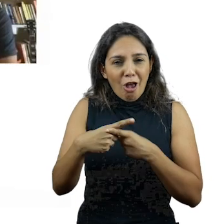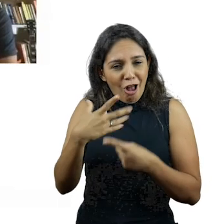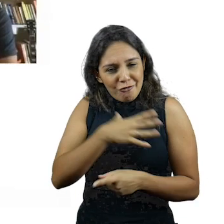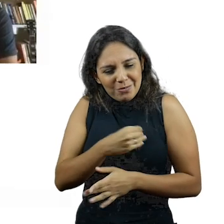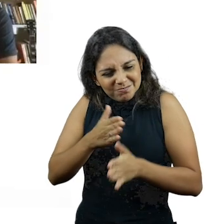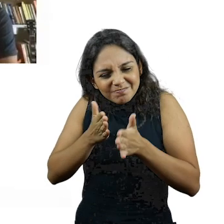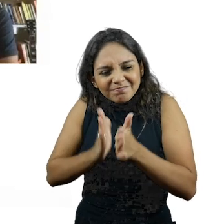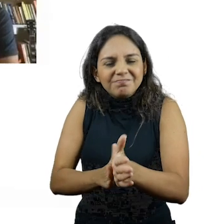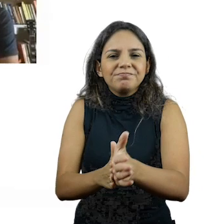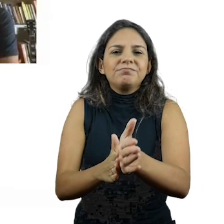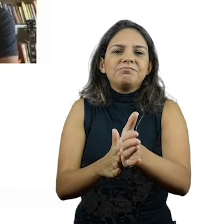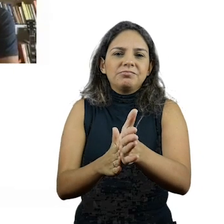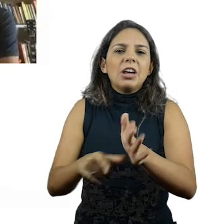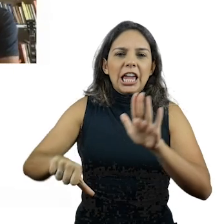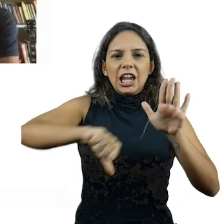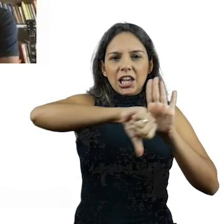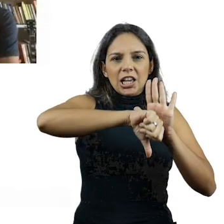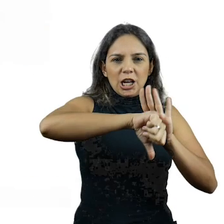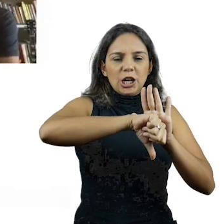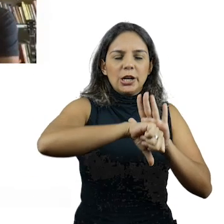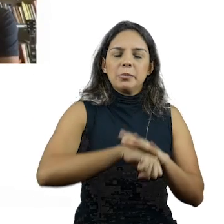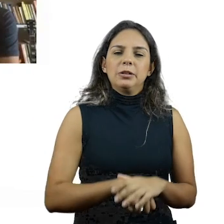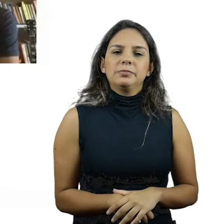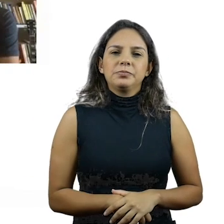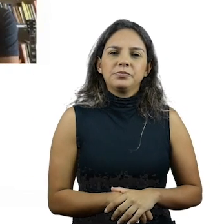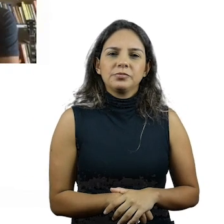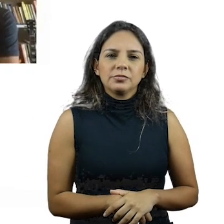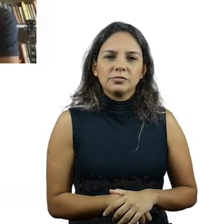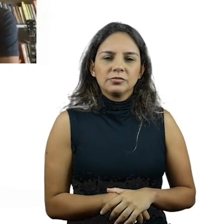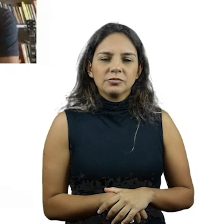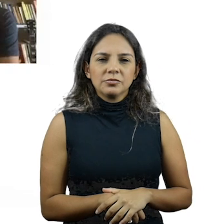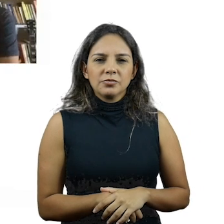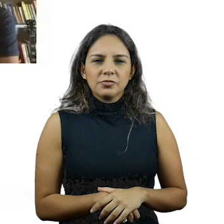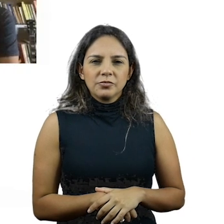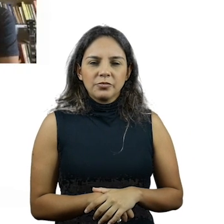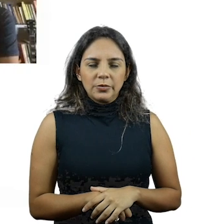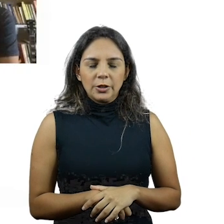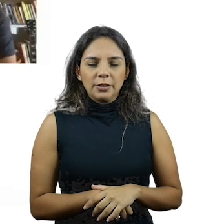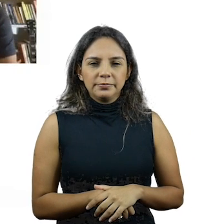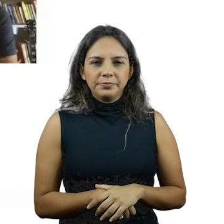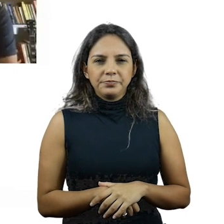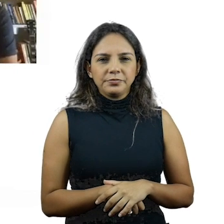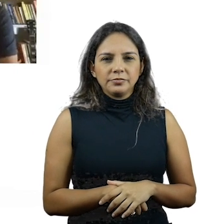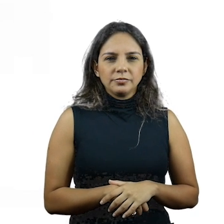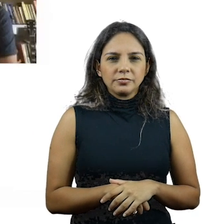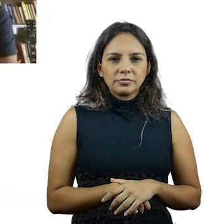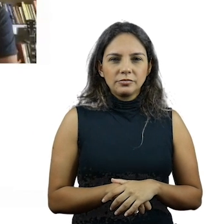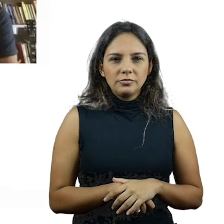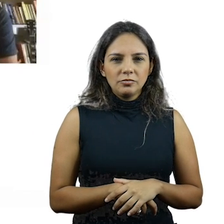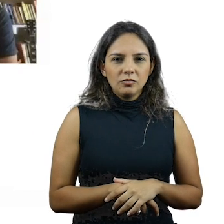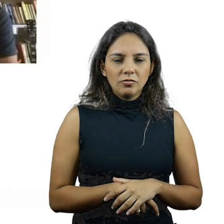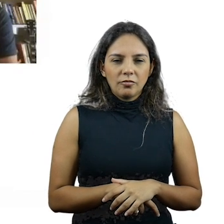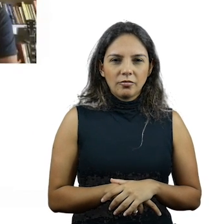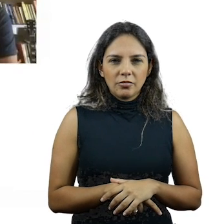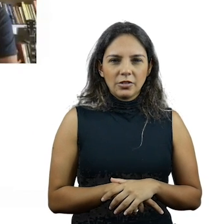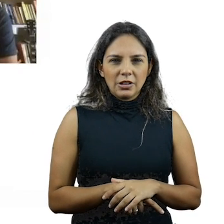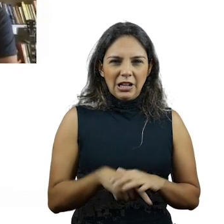dele de uma maneira inexorável. Então, eu acho que isso se aproxima muito de uma ideia de tragédia,